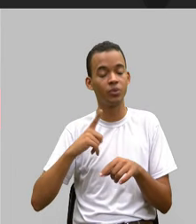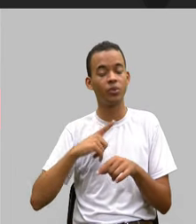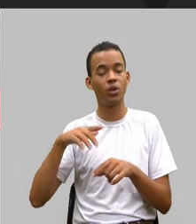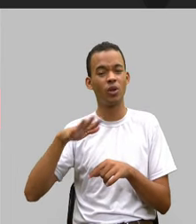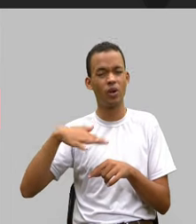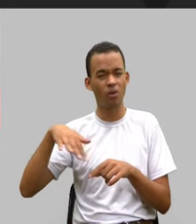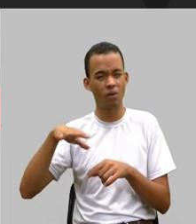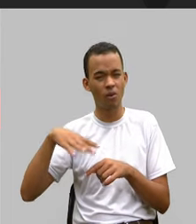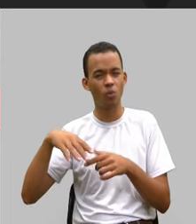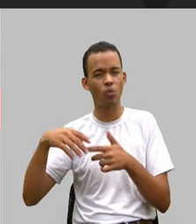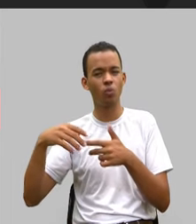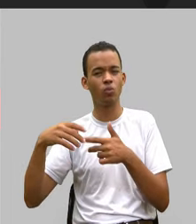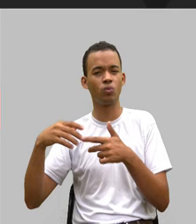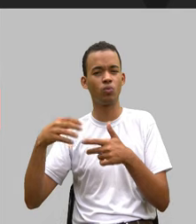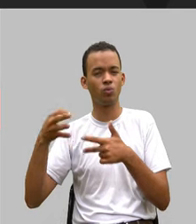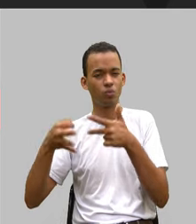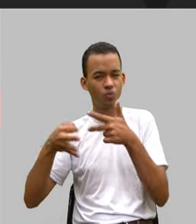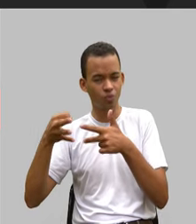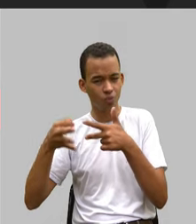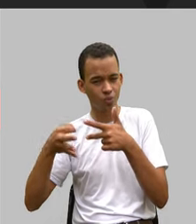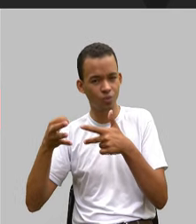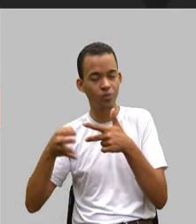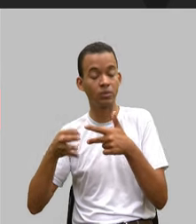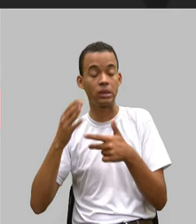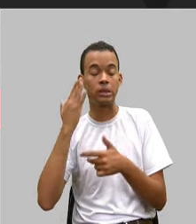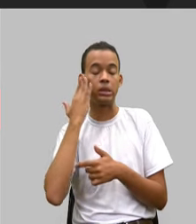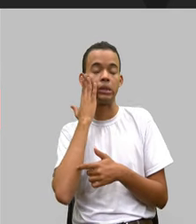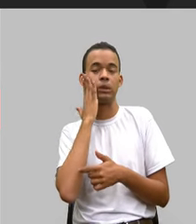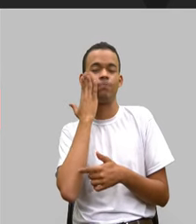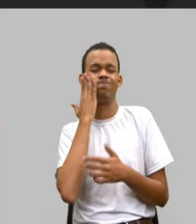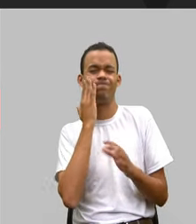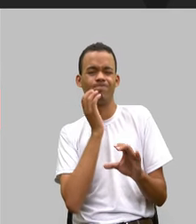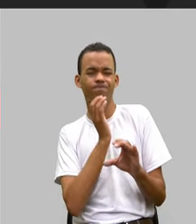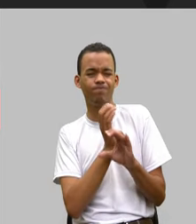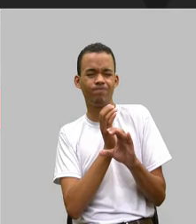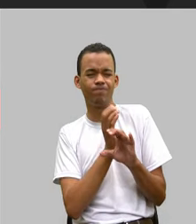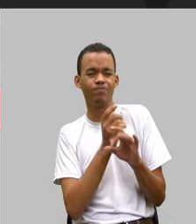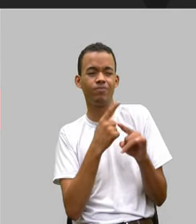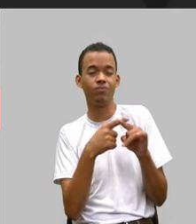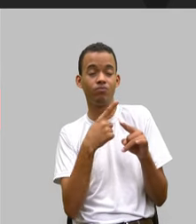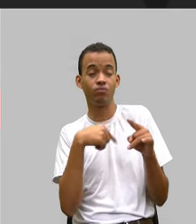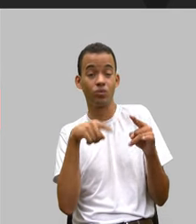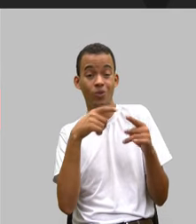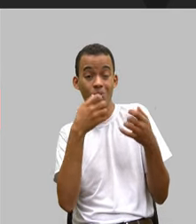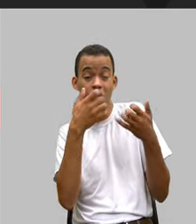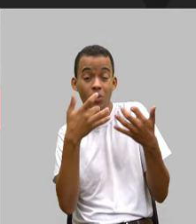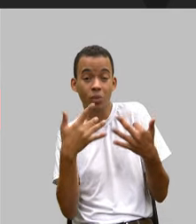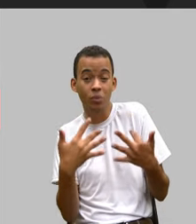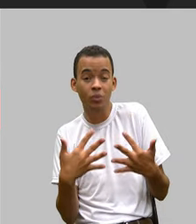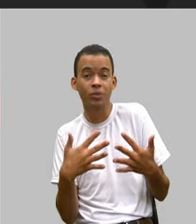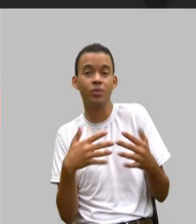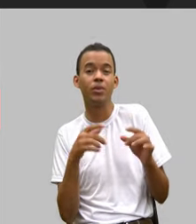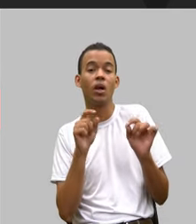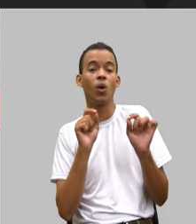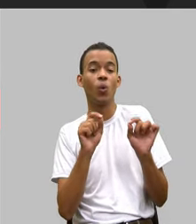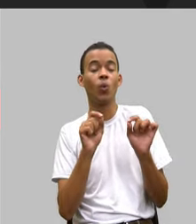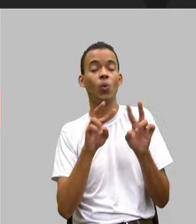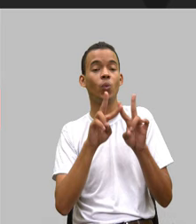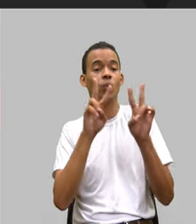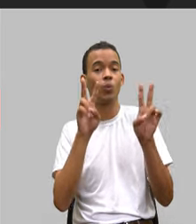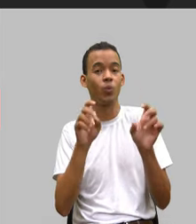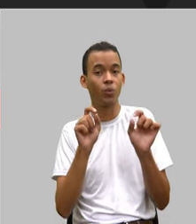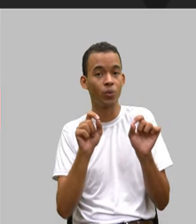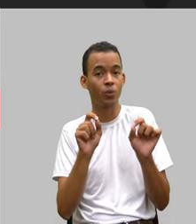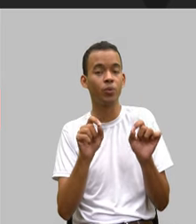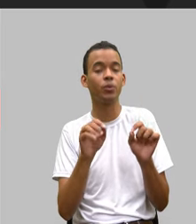né não entenderam corretamente do que nós estamos falando e eu sempre digo não